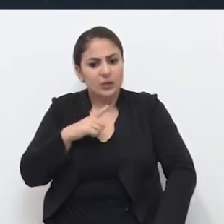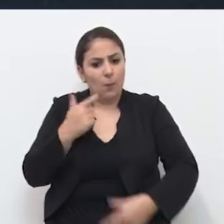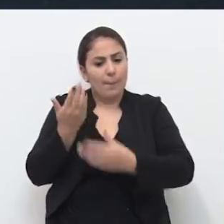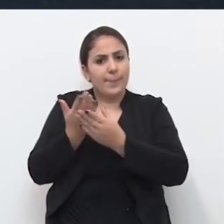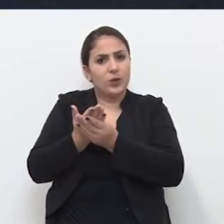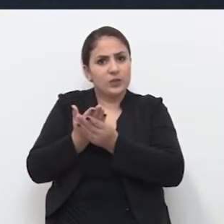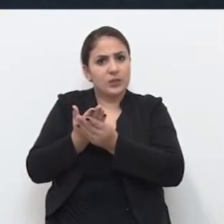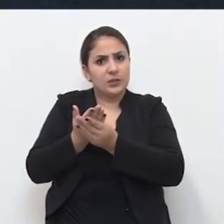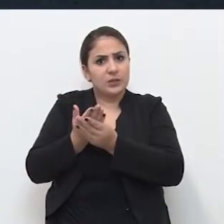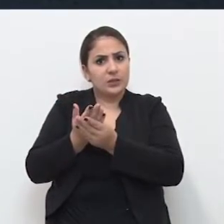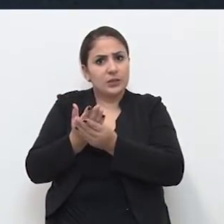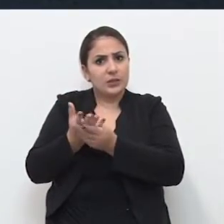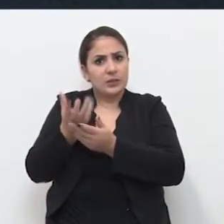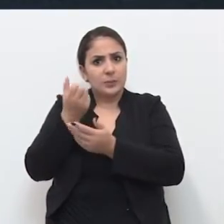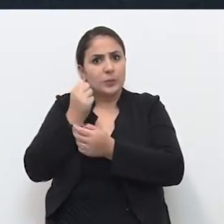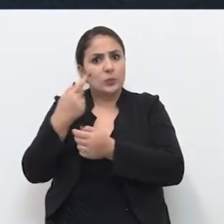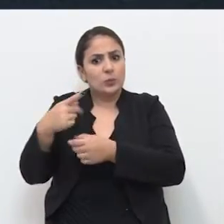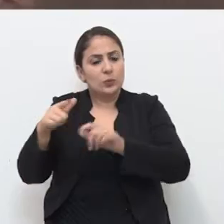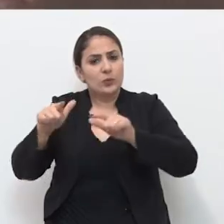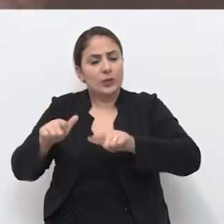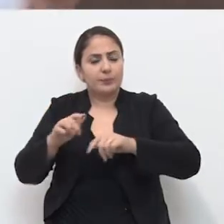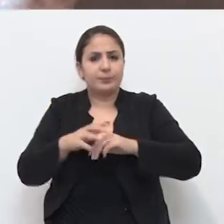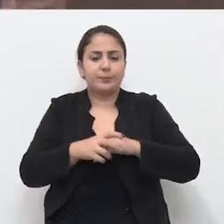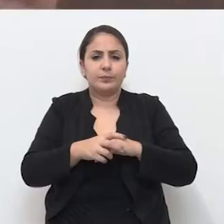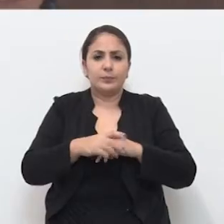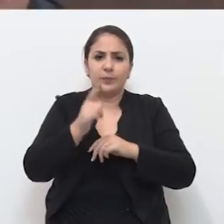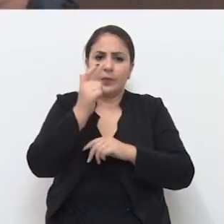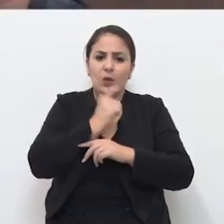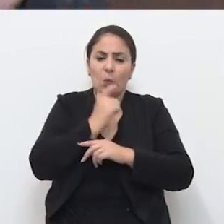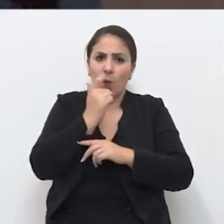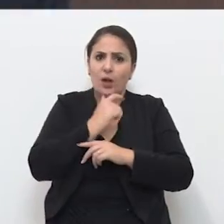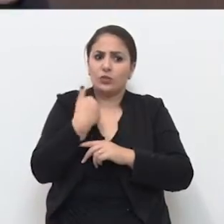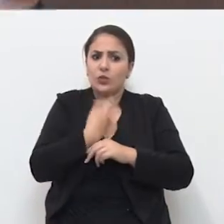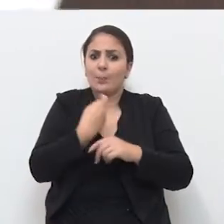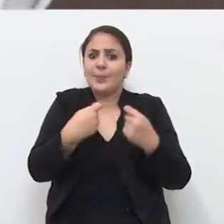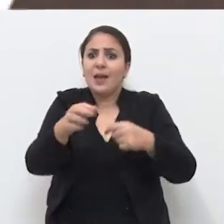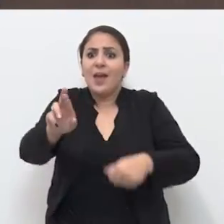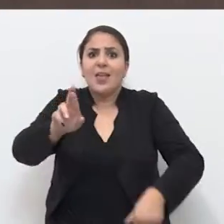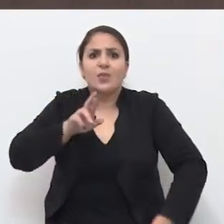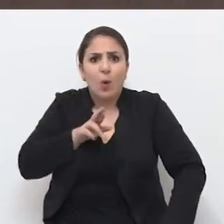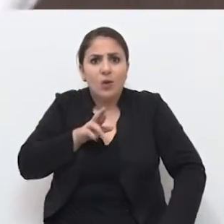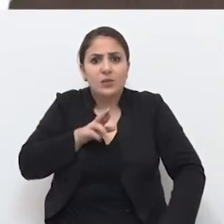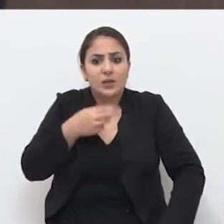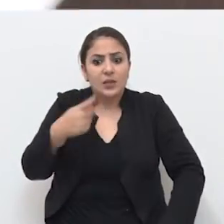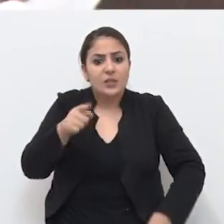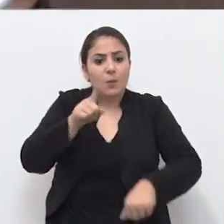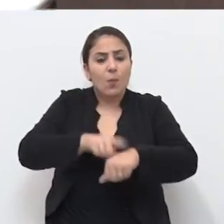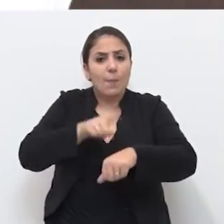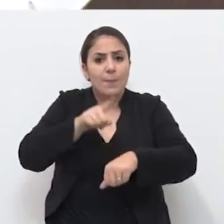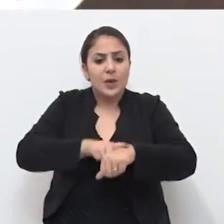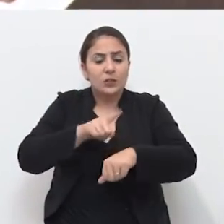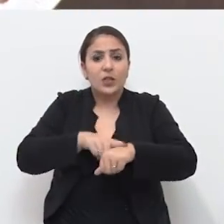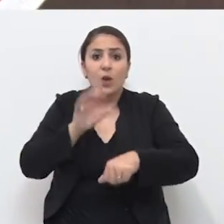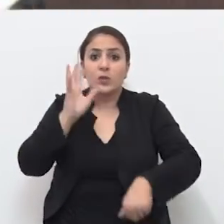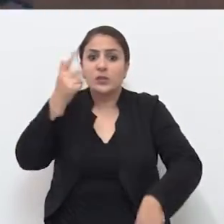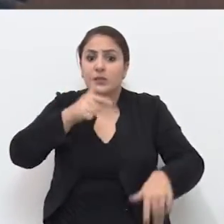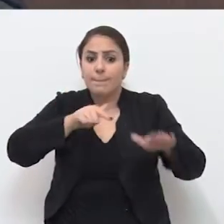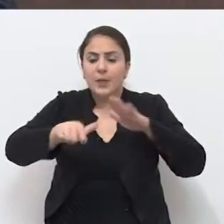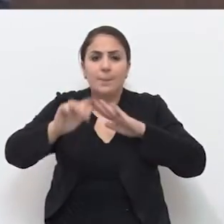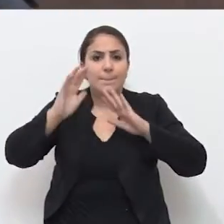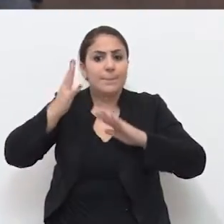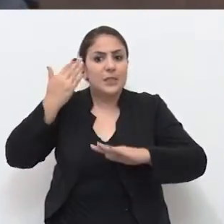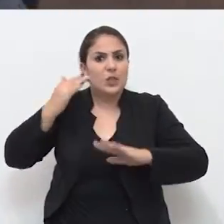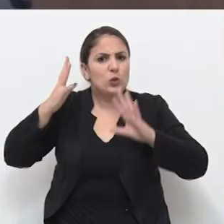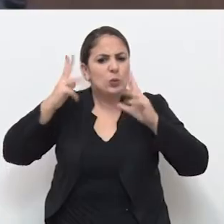esse processo de apropriação andando. Eu acho que nós temos que ter uma resposta dessa situação que ocorreu a semana passada,